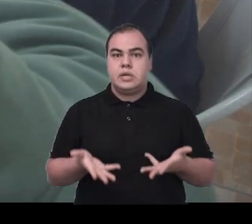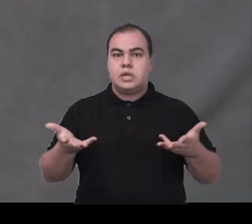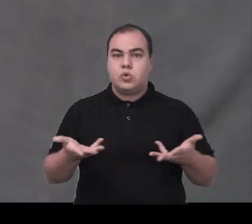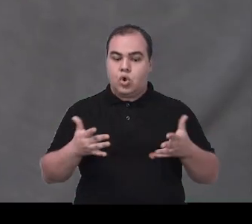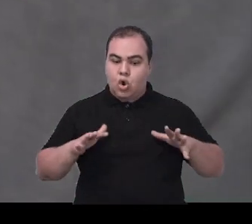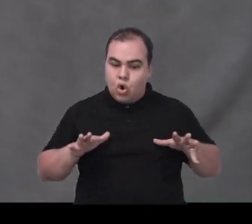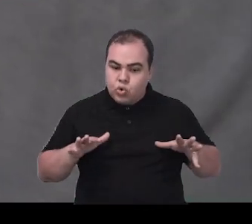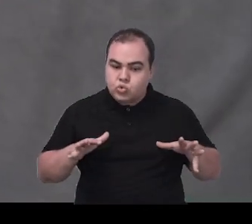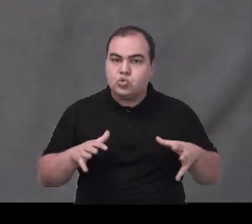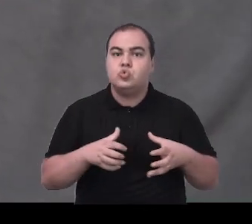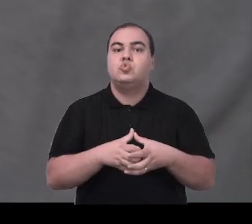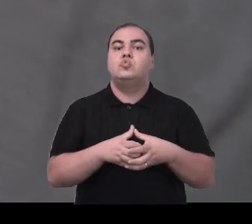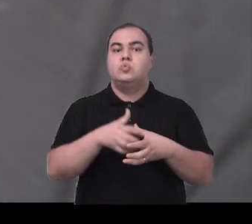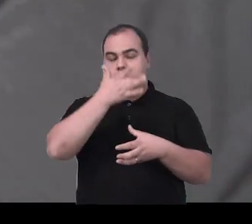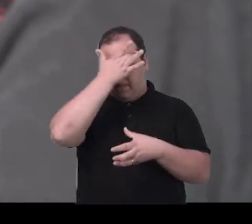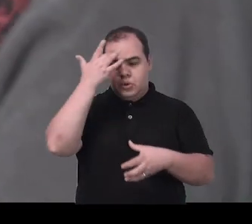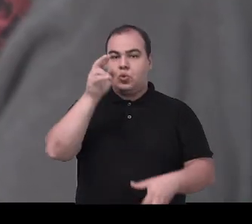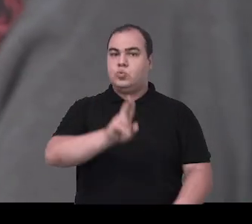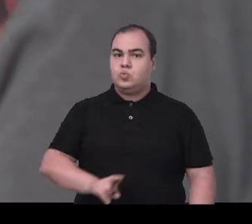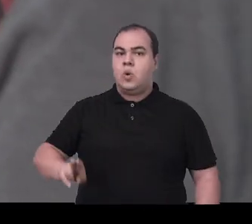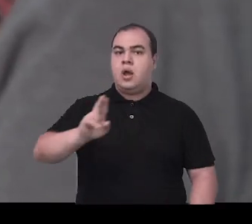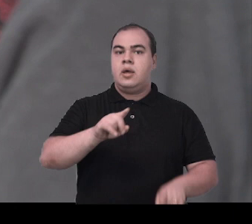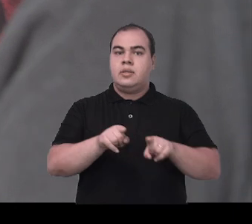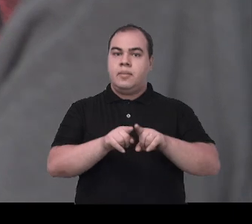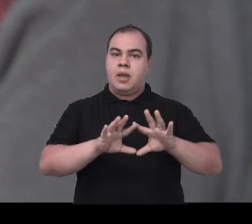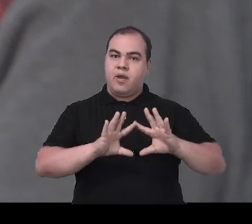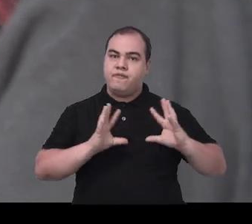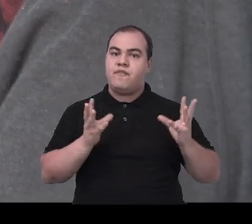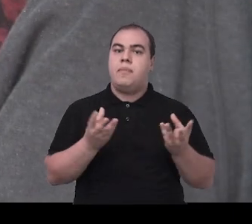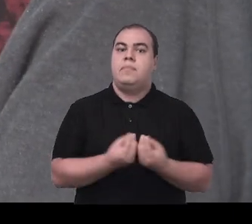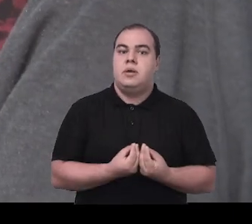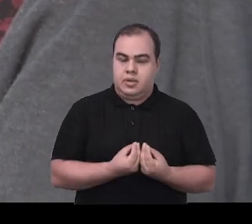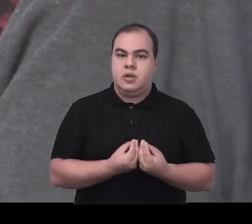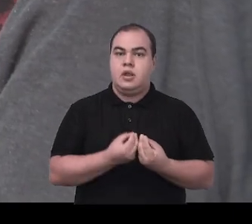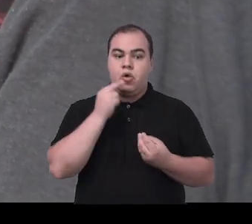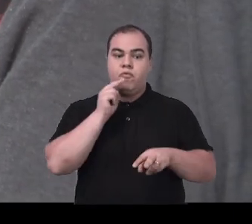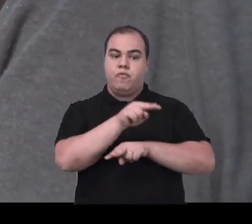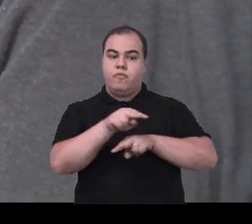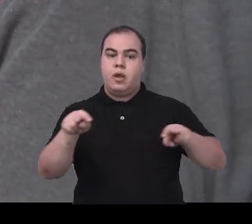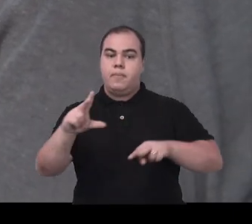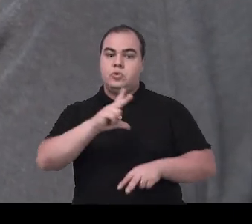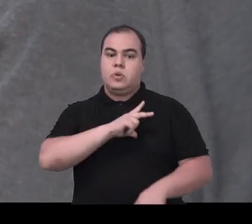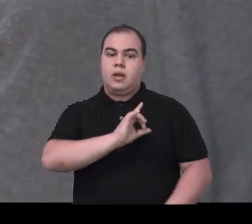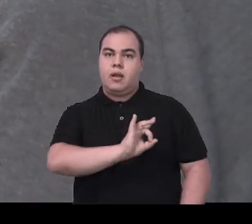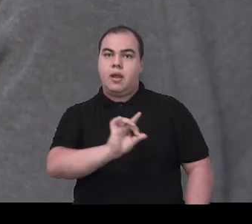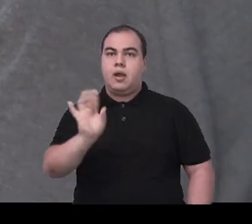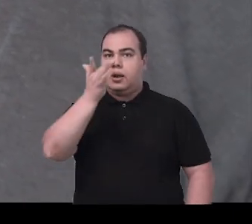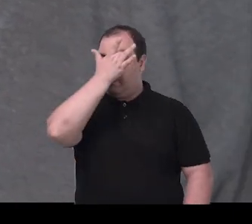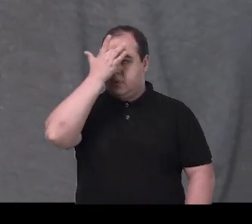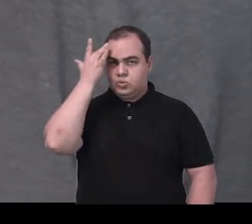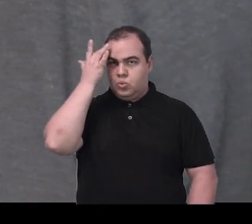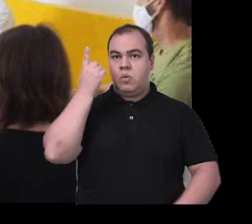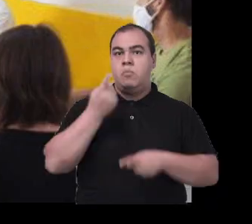muitas vezes em conjunto com o usuário e a família, né, de acordo com as particularidades de